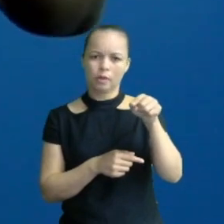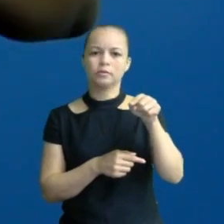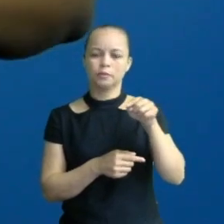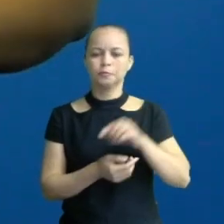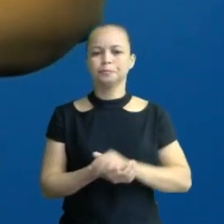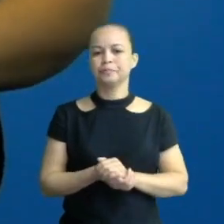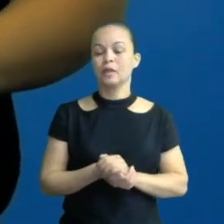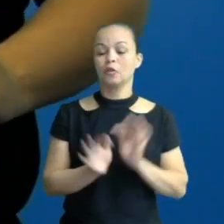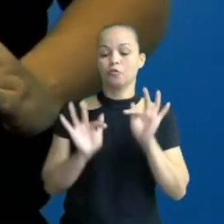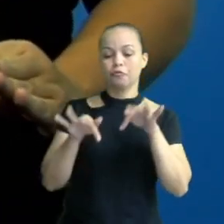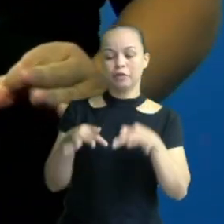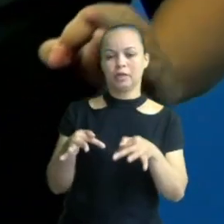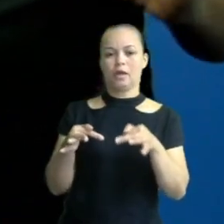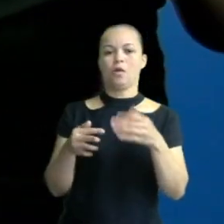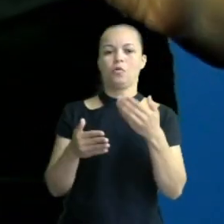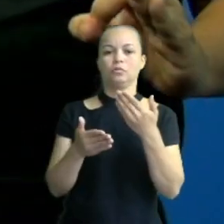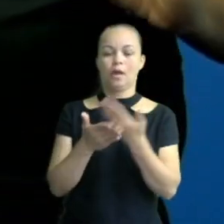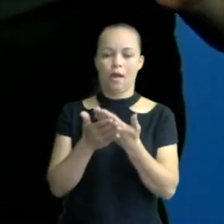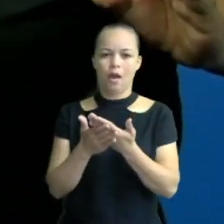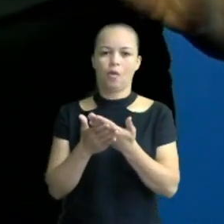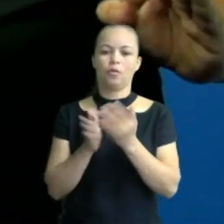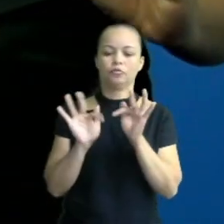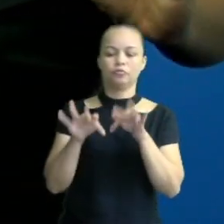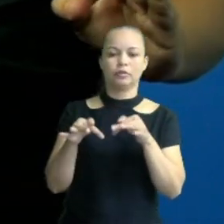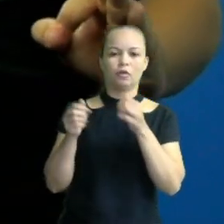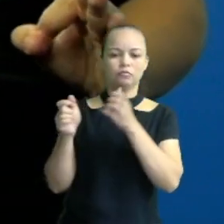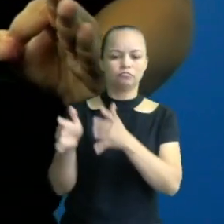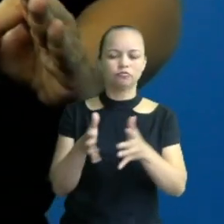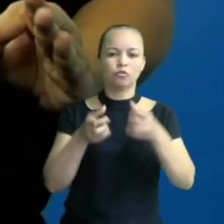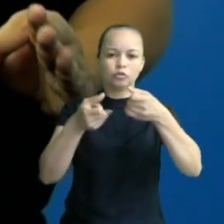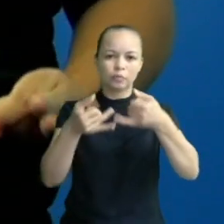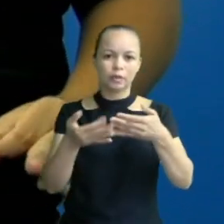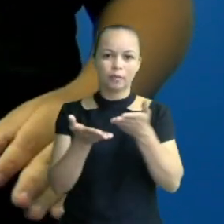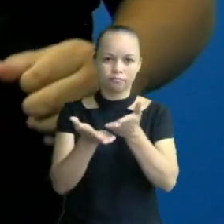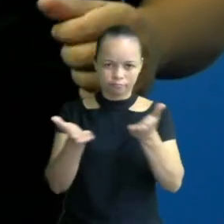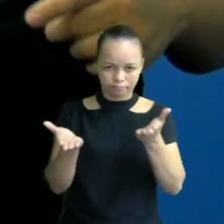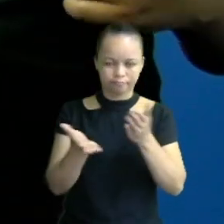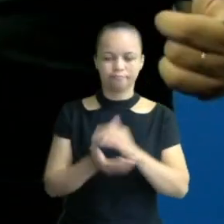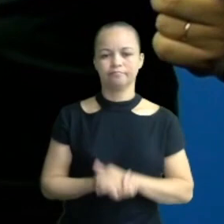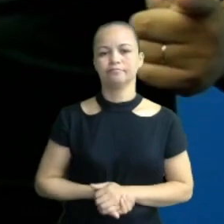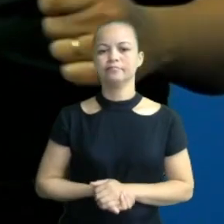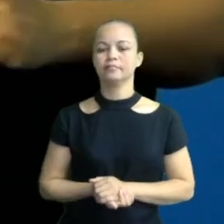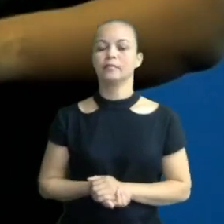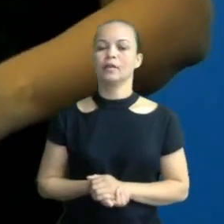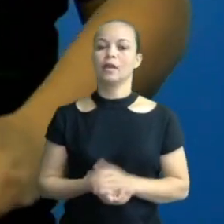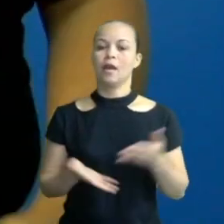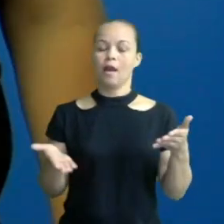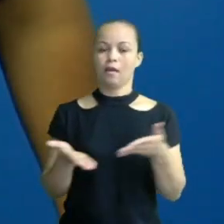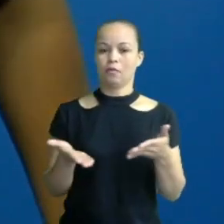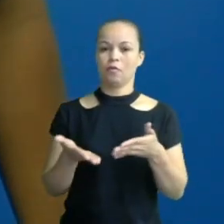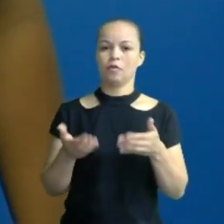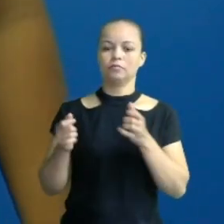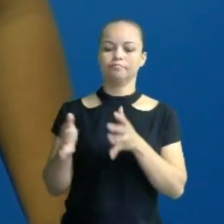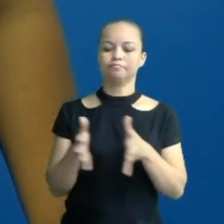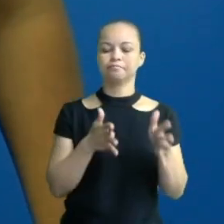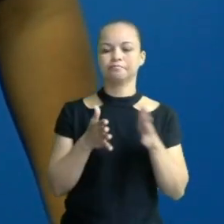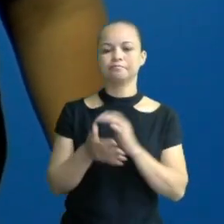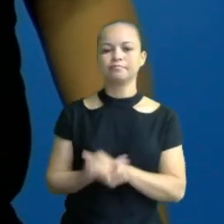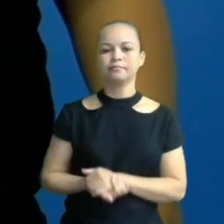crase, no finalzinho da aula, eu vou passar esse macete para vocês, tá bom? Vamos prosseguir com a nossa aula.